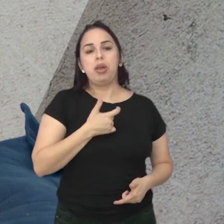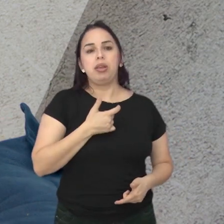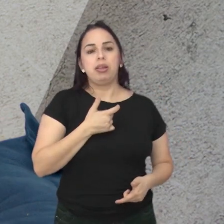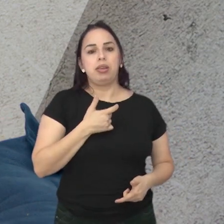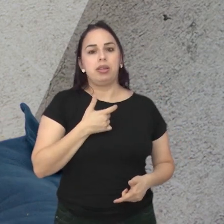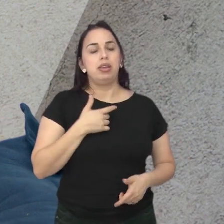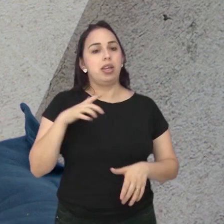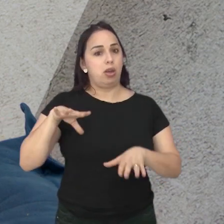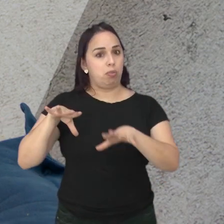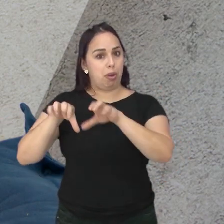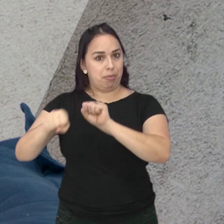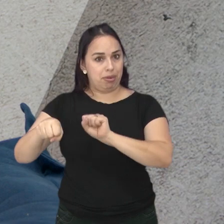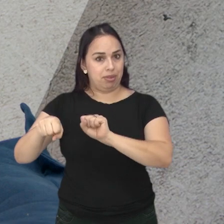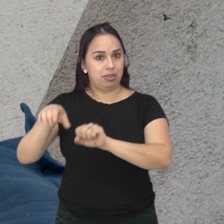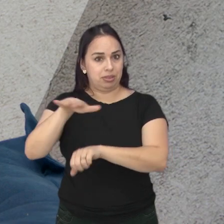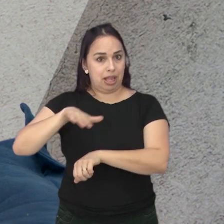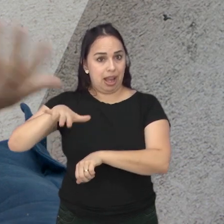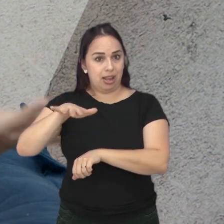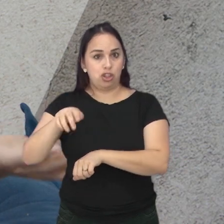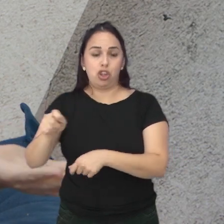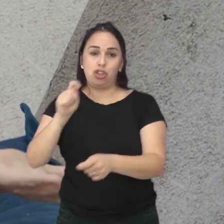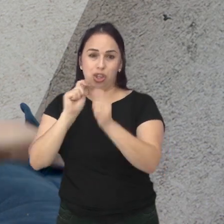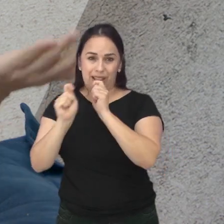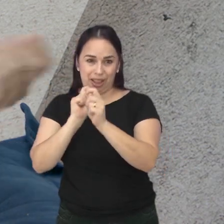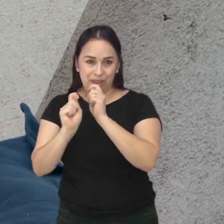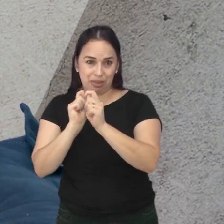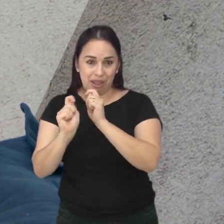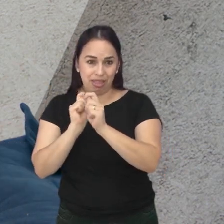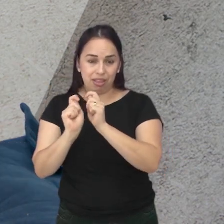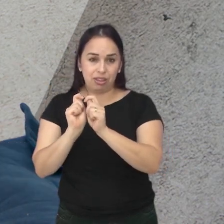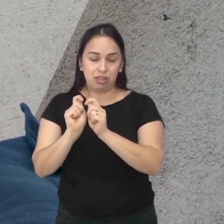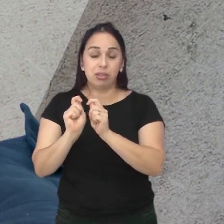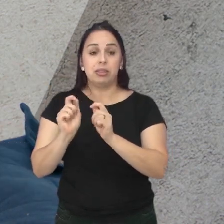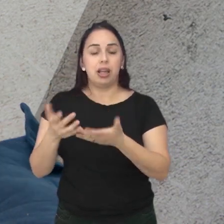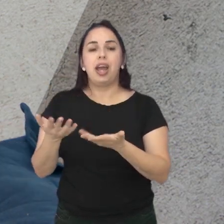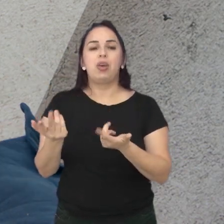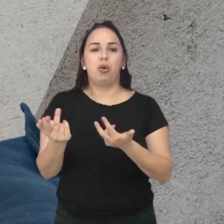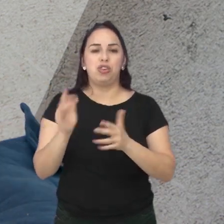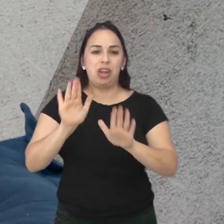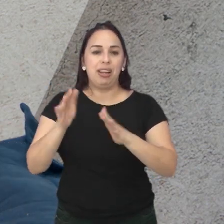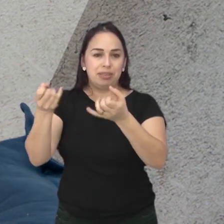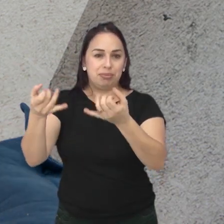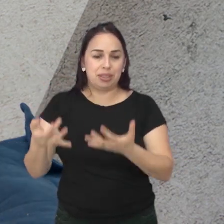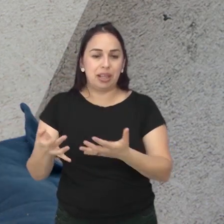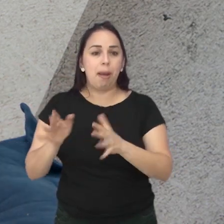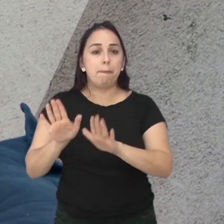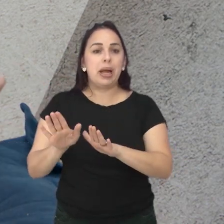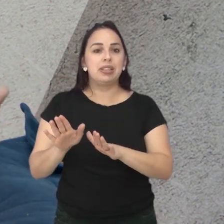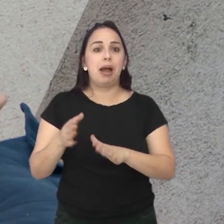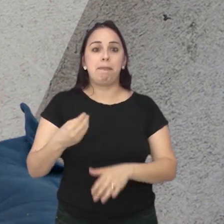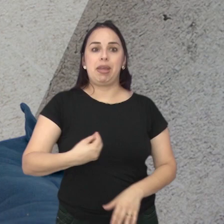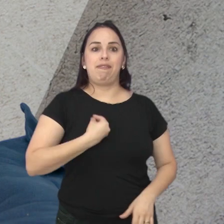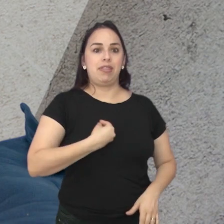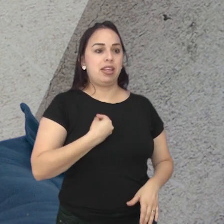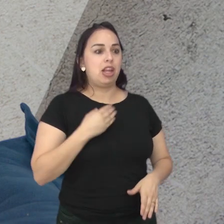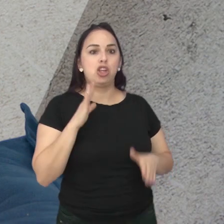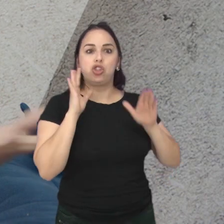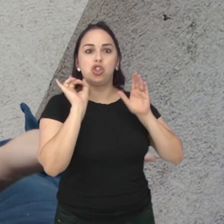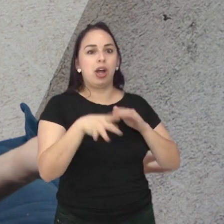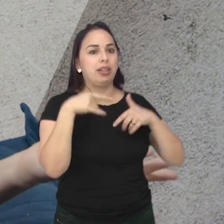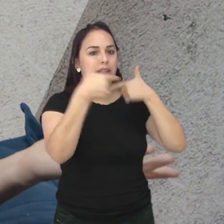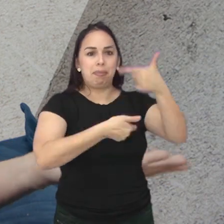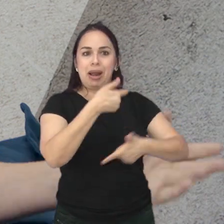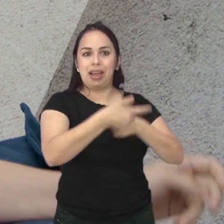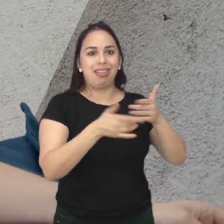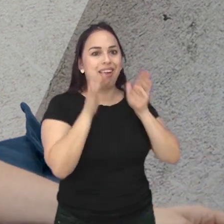né, a minha formação acadêmica é na área de jornalismo, como eu estava conversando com vocês, mas a vida inteira eu só